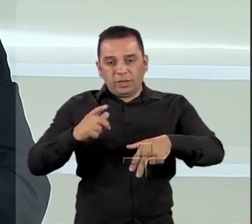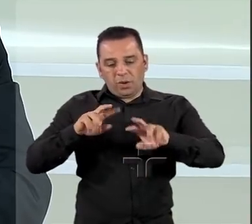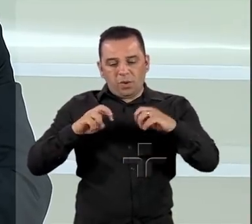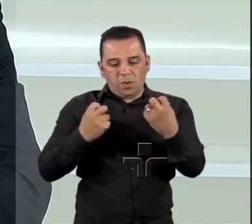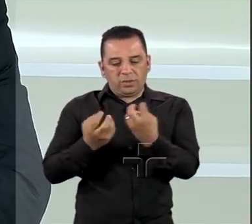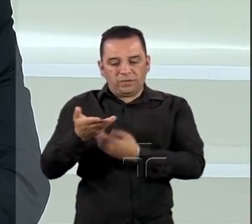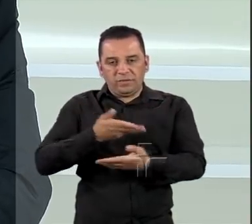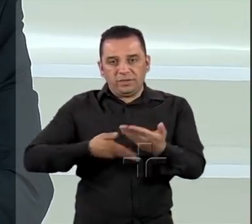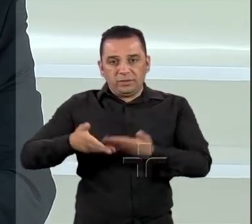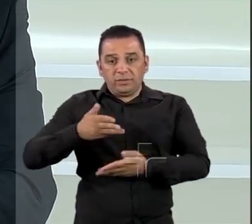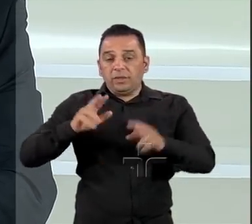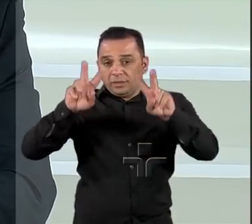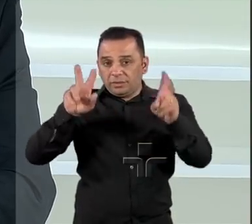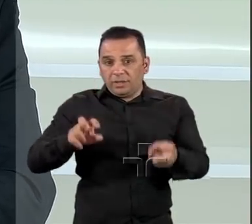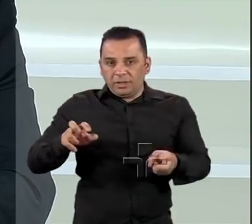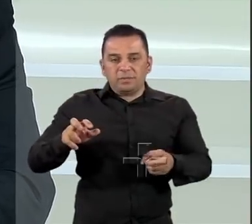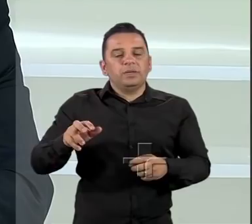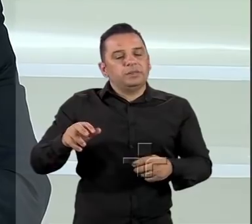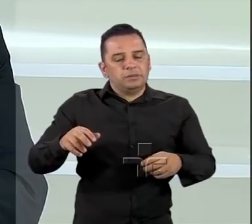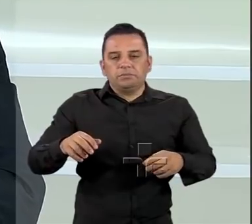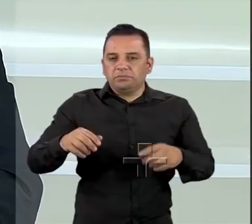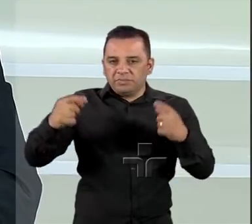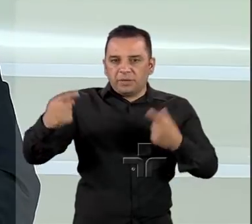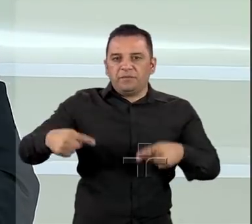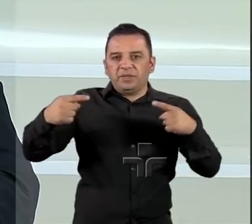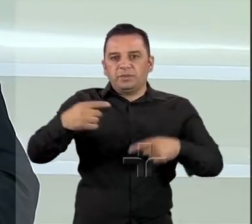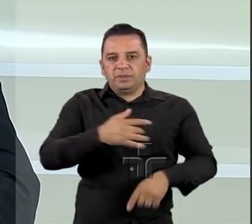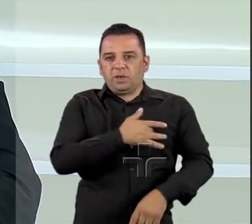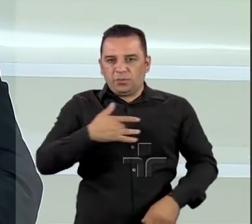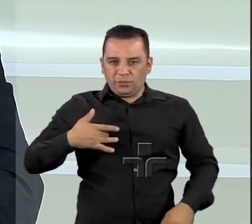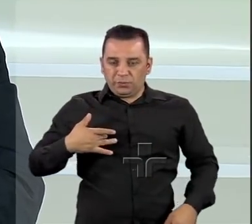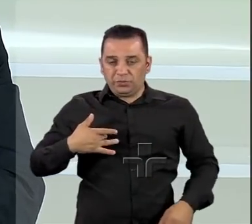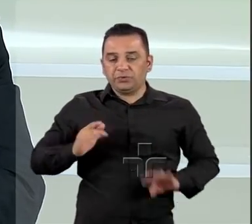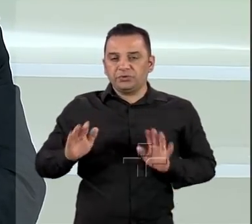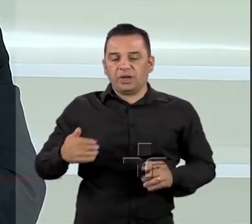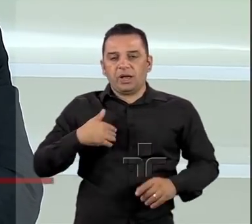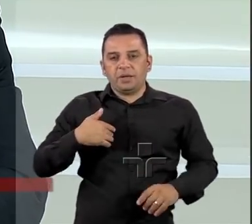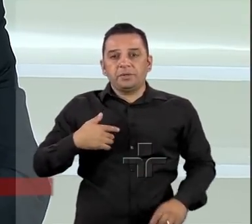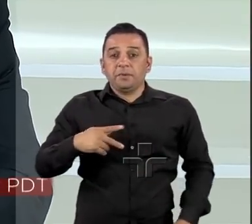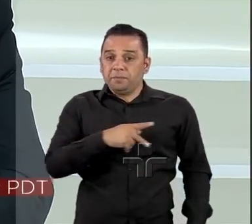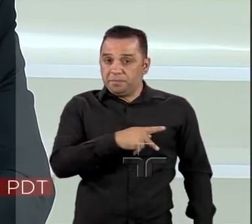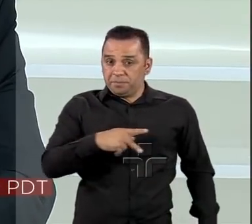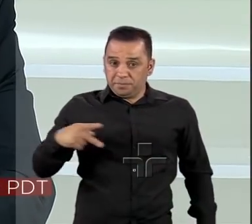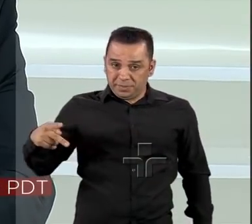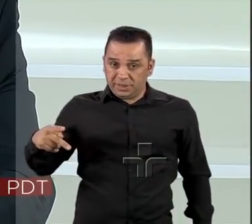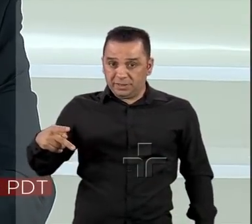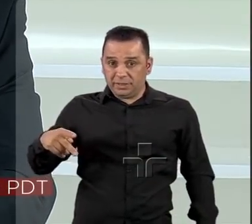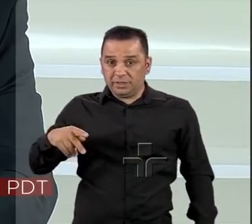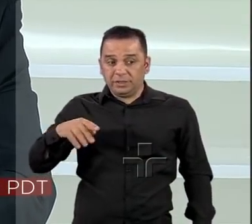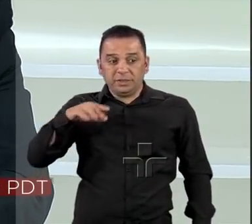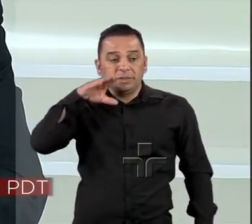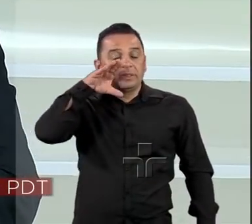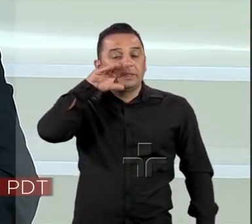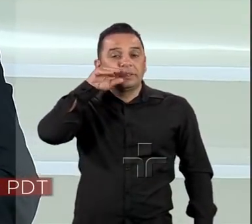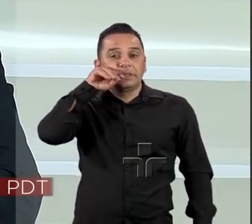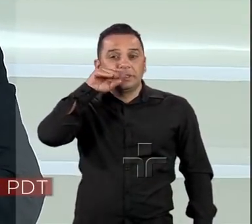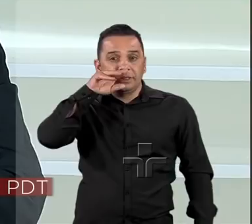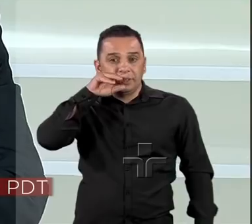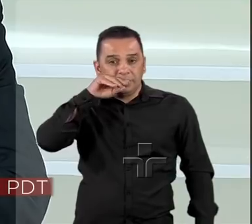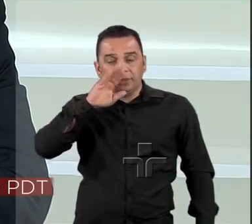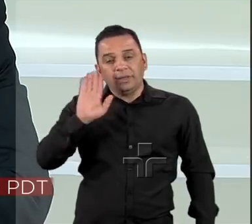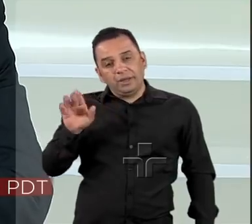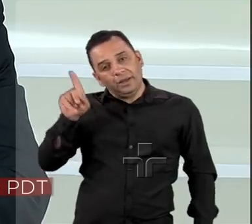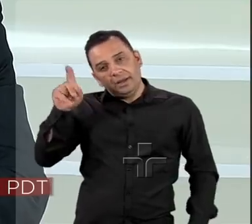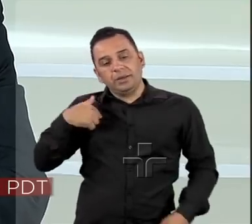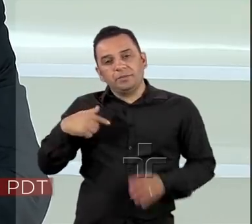do Brasil, a saúde dos brasileiros. O presidente Ciro Gomes teve como última experiência pública justamente ser secretário da Saúde